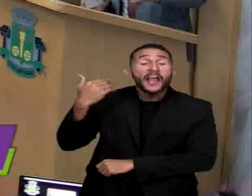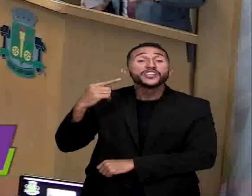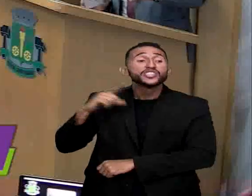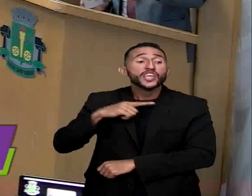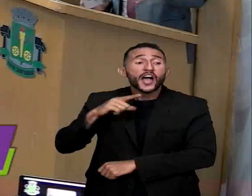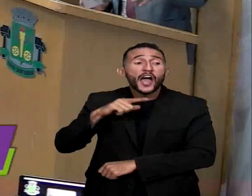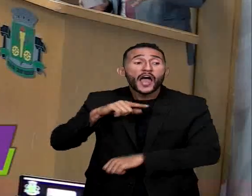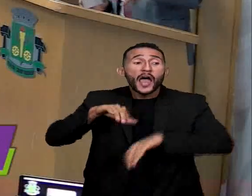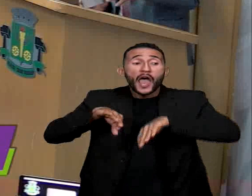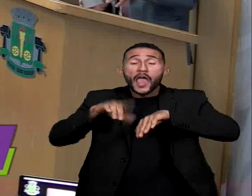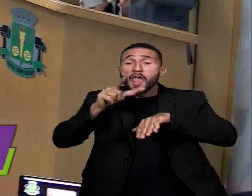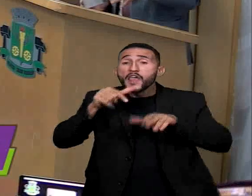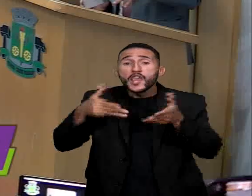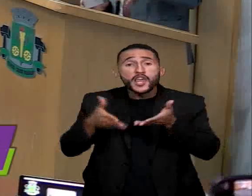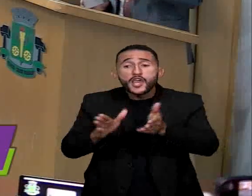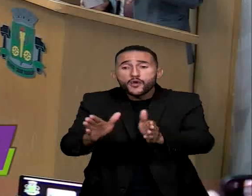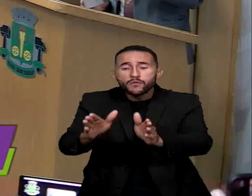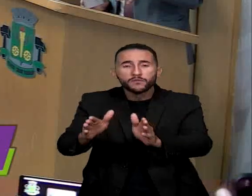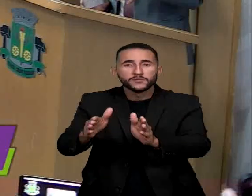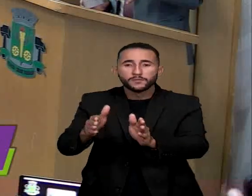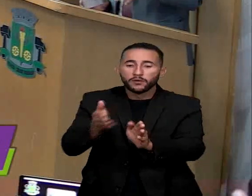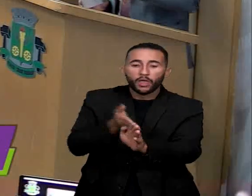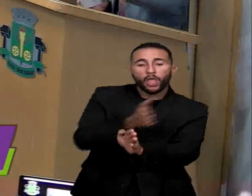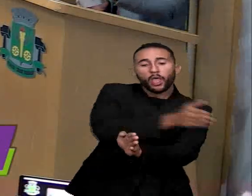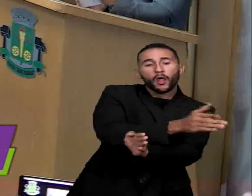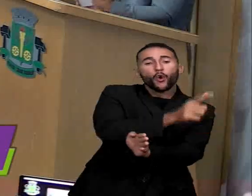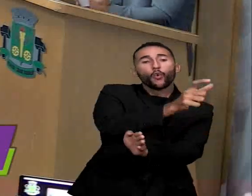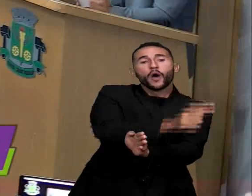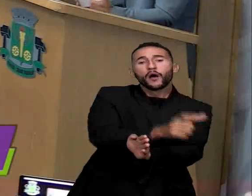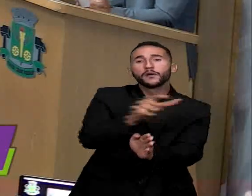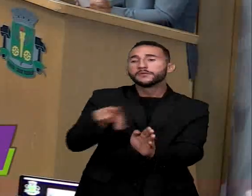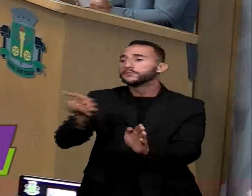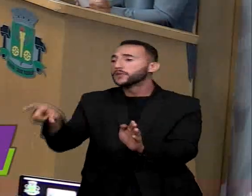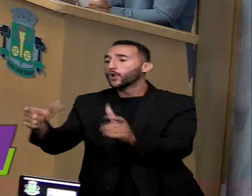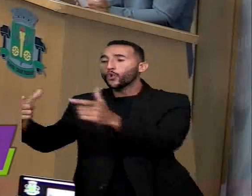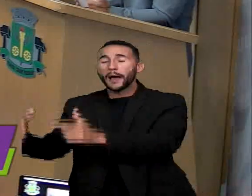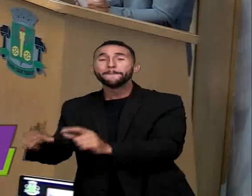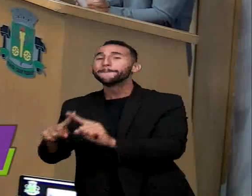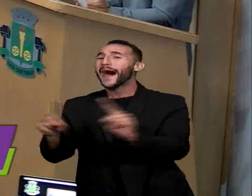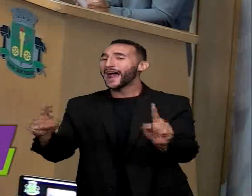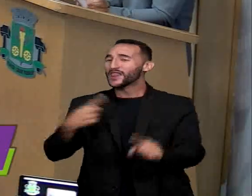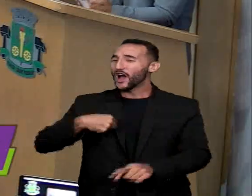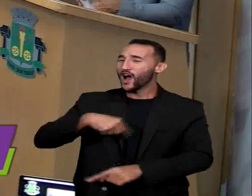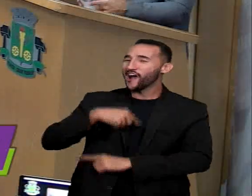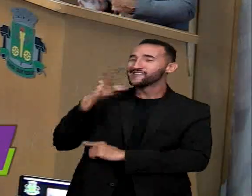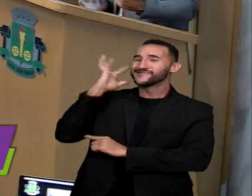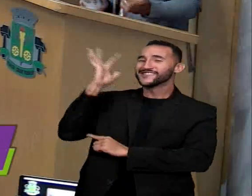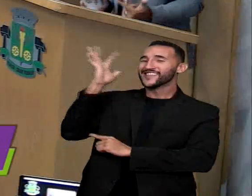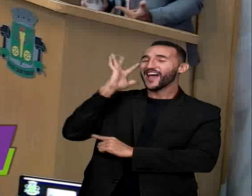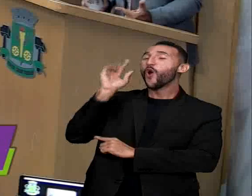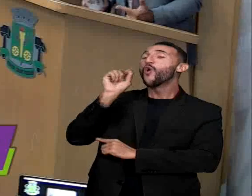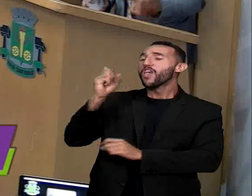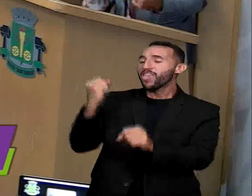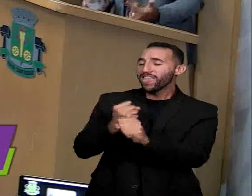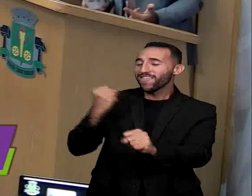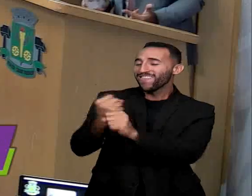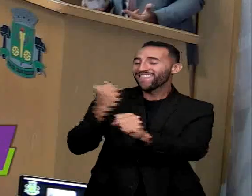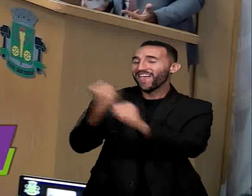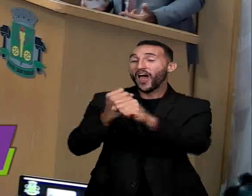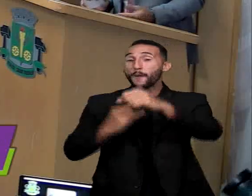Josias Às vezes tem o rio que separa mas também tem a ponte que né e a gente tá aqui para construirmos